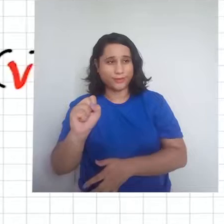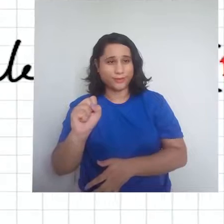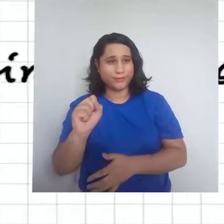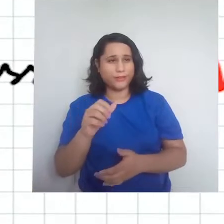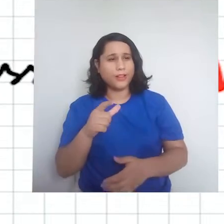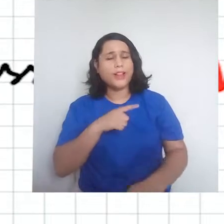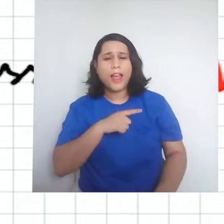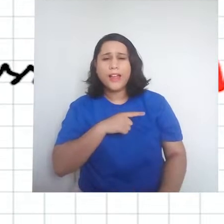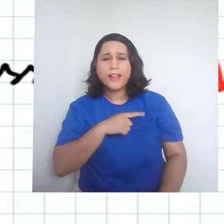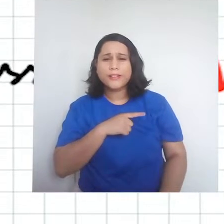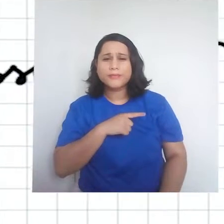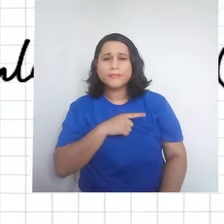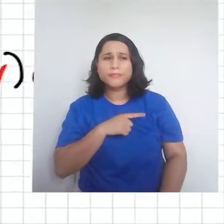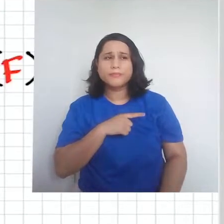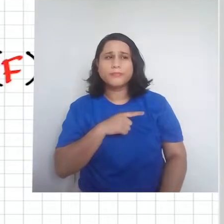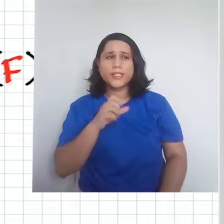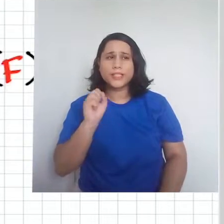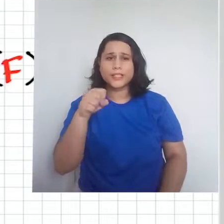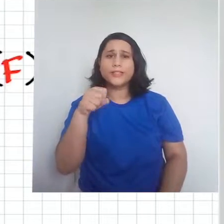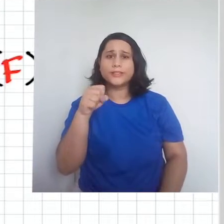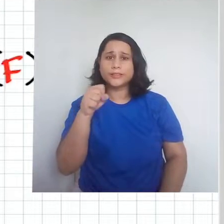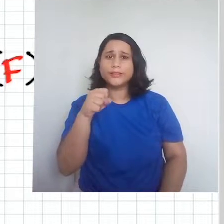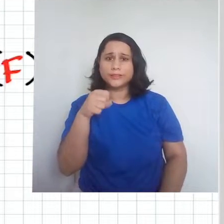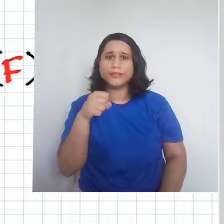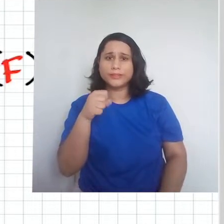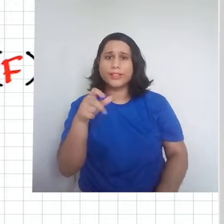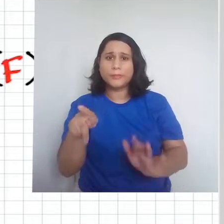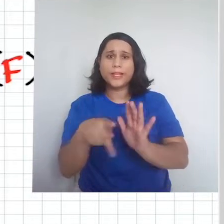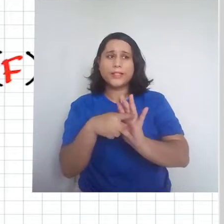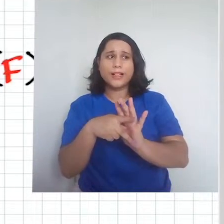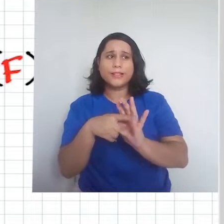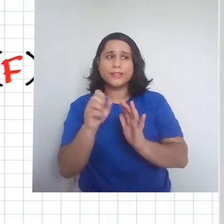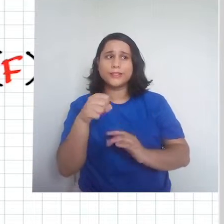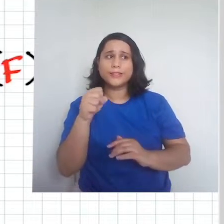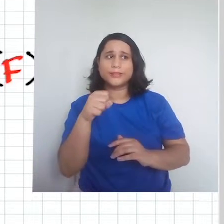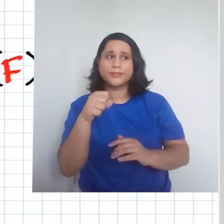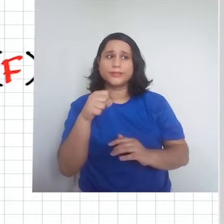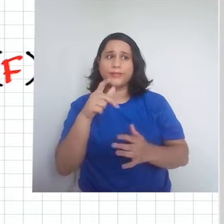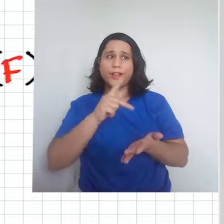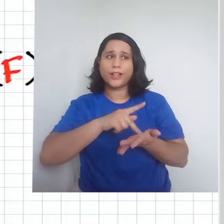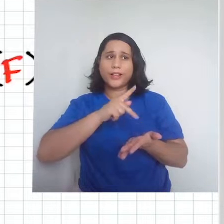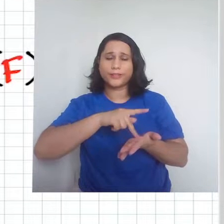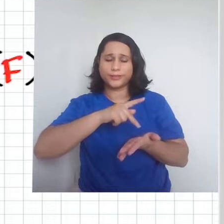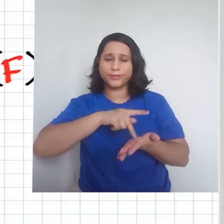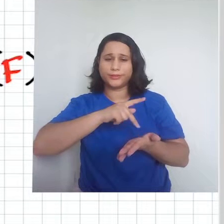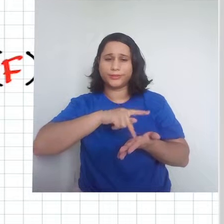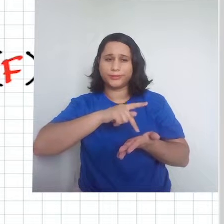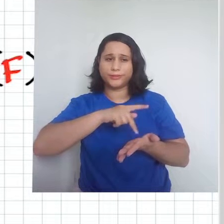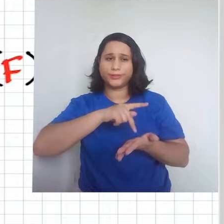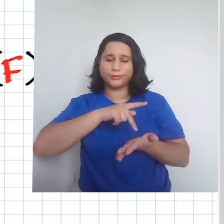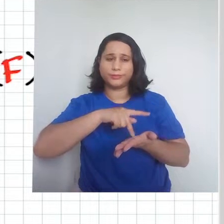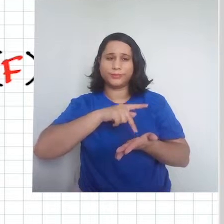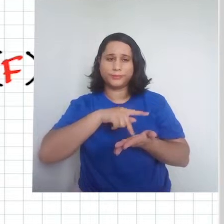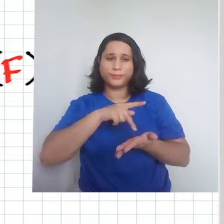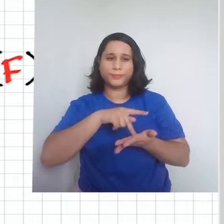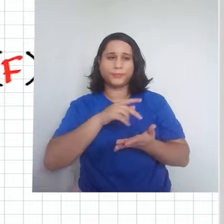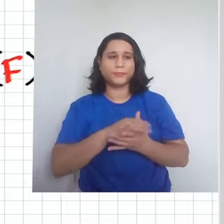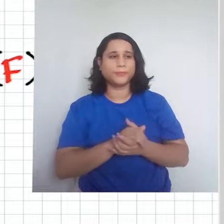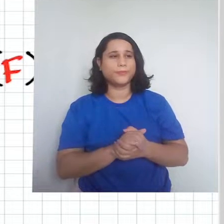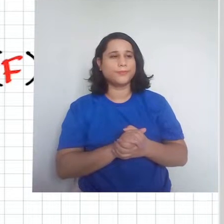tela. Sim, ele está lá no conjunto, então ele pertence. Então, a afirmação o quê?